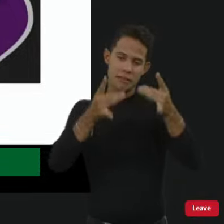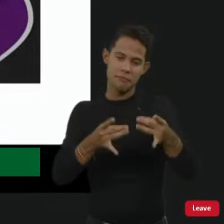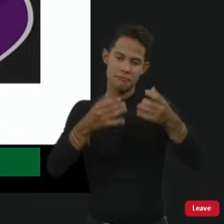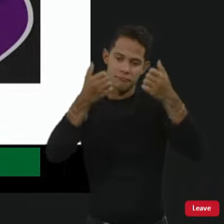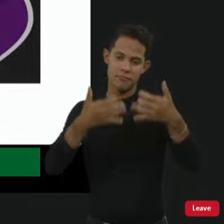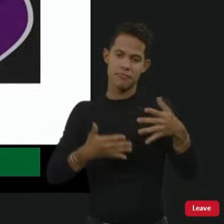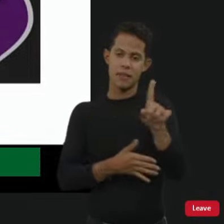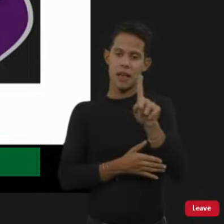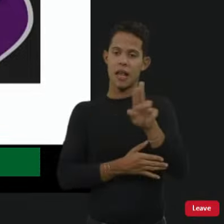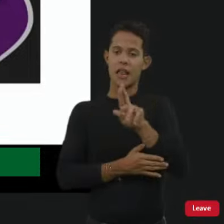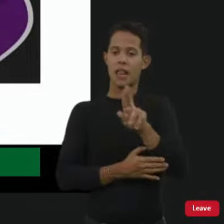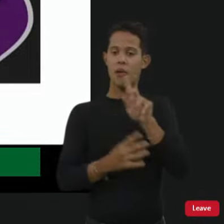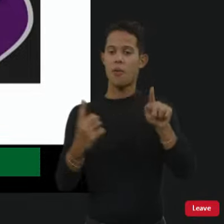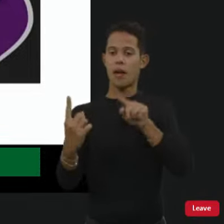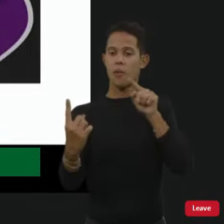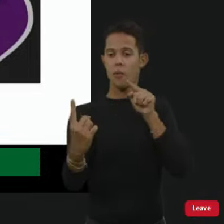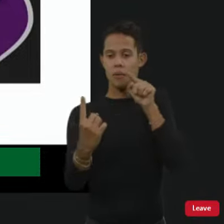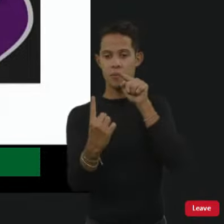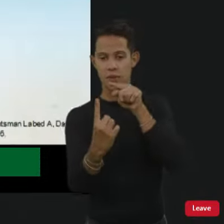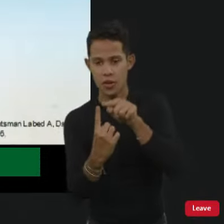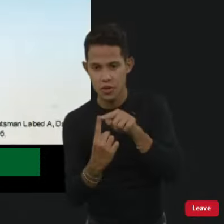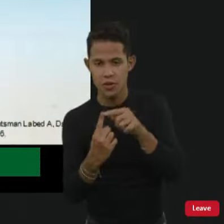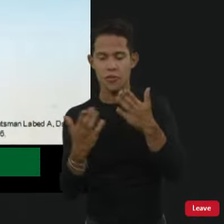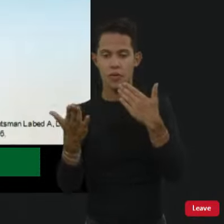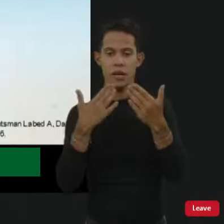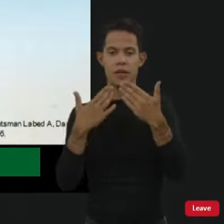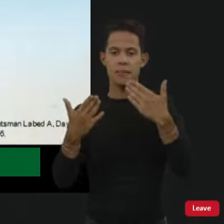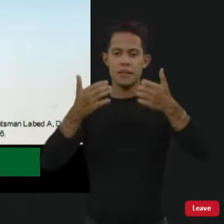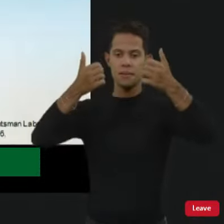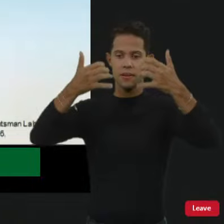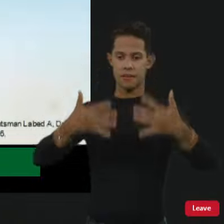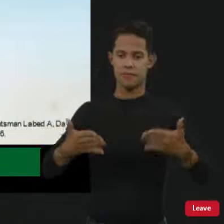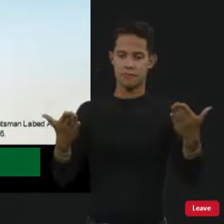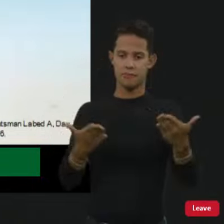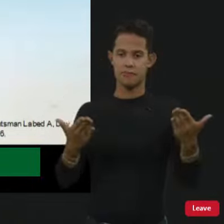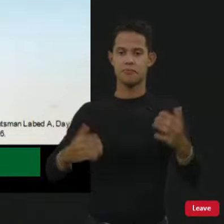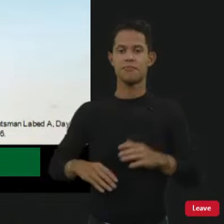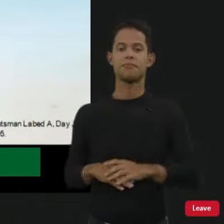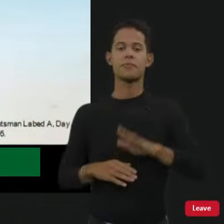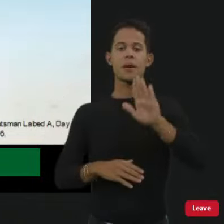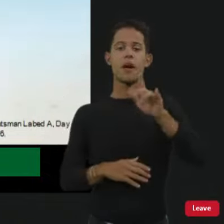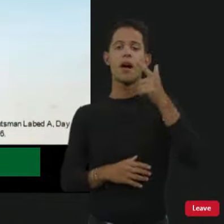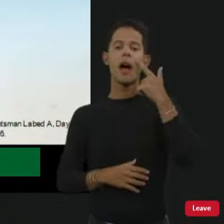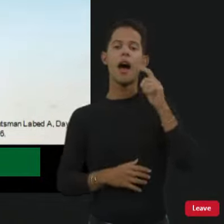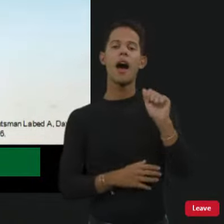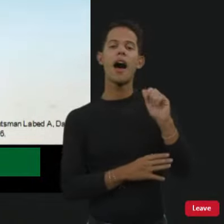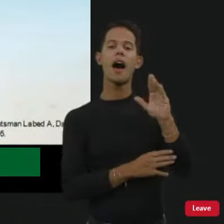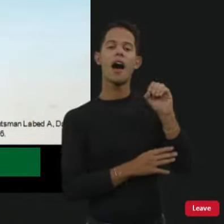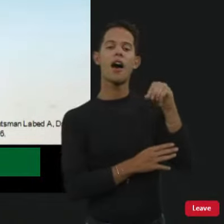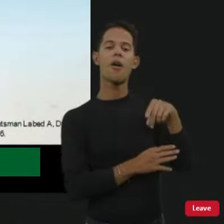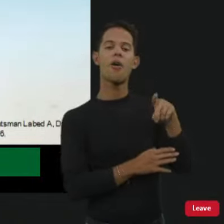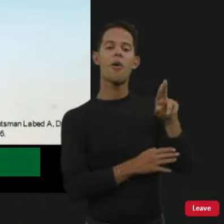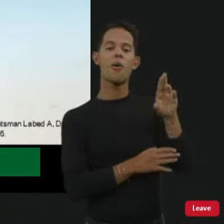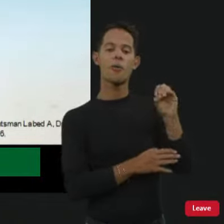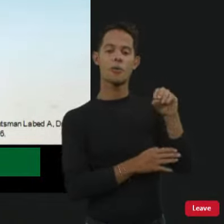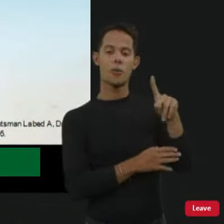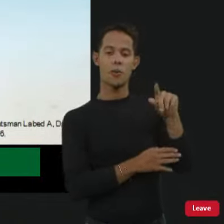não é o objetivo maior da nossa conversa hoje. E o que seria a acondroplasia? É uma